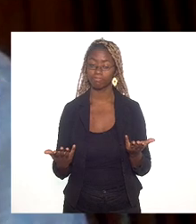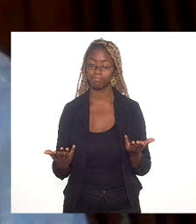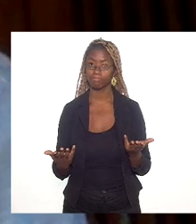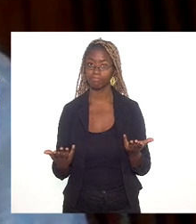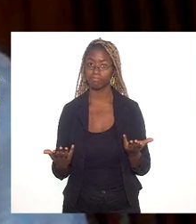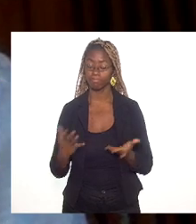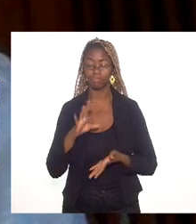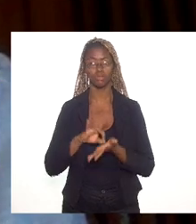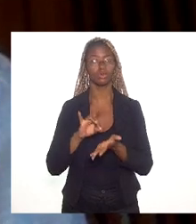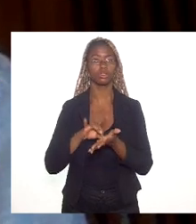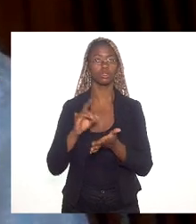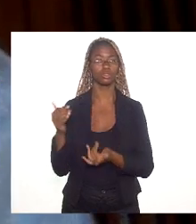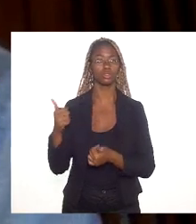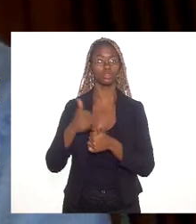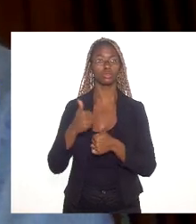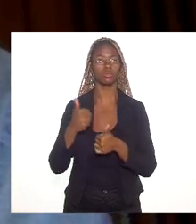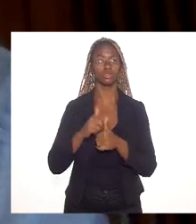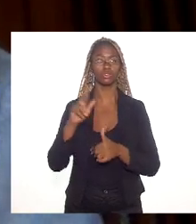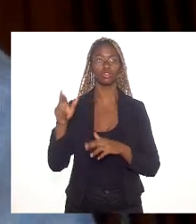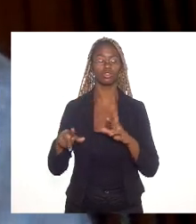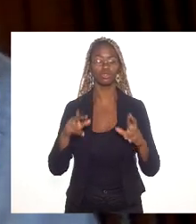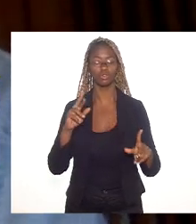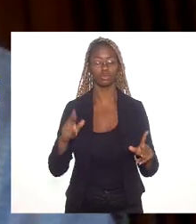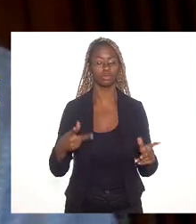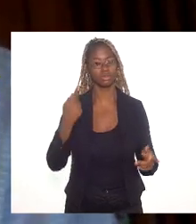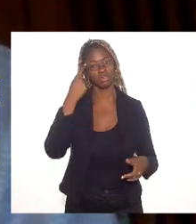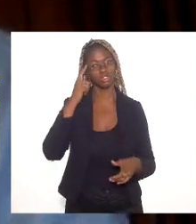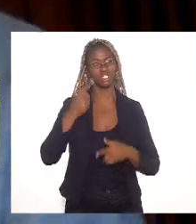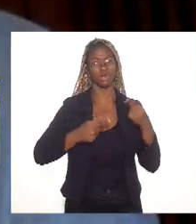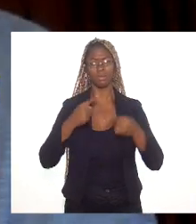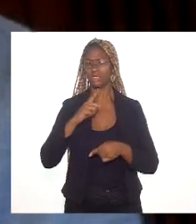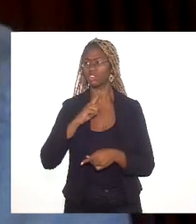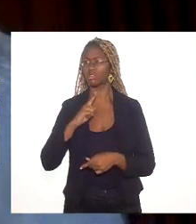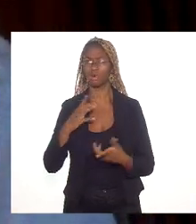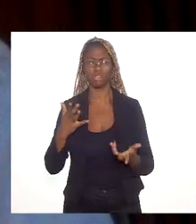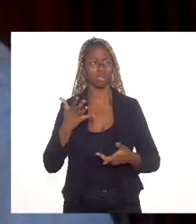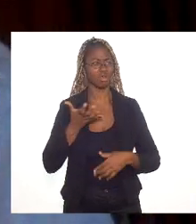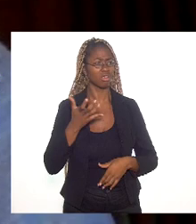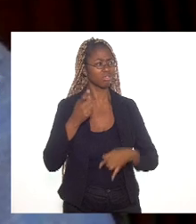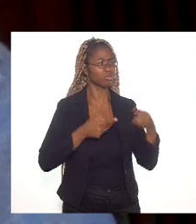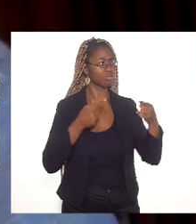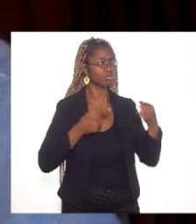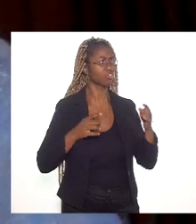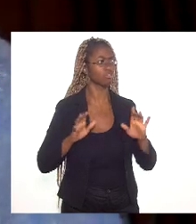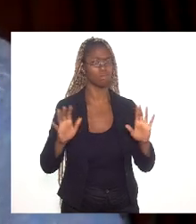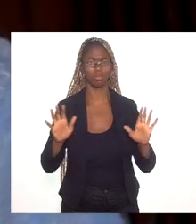e é verdade, os institutos jurídicos são diferentes. Eu não sei se há algum debate, se alguém quer discutir a matéria. Então, para discutir...